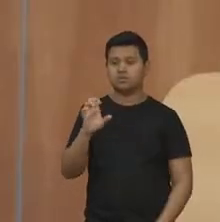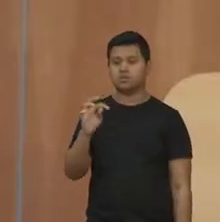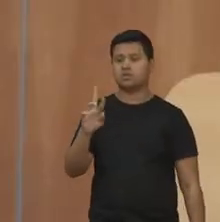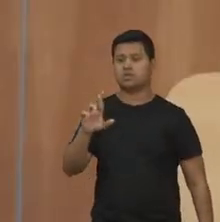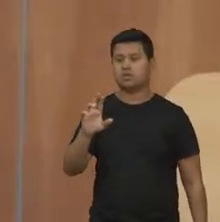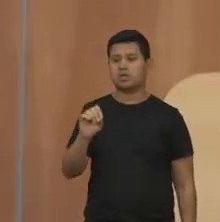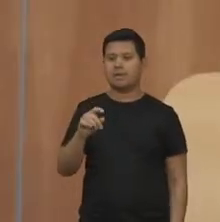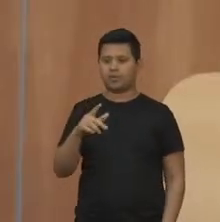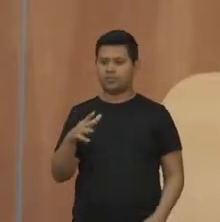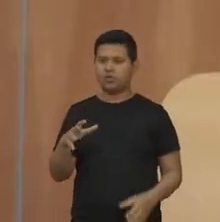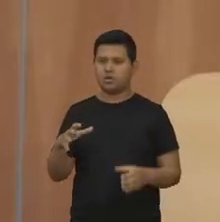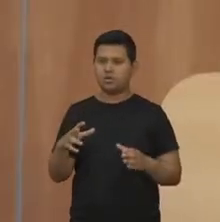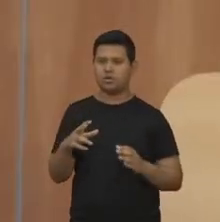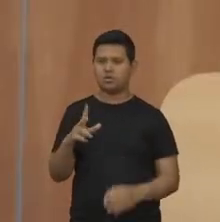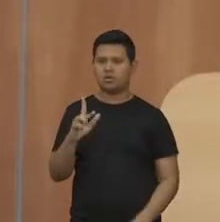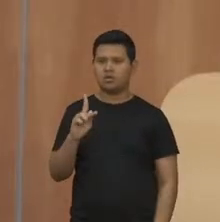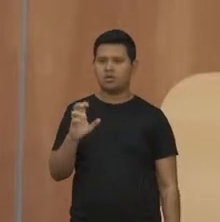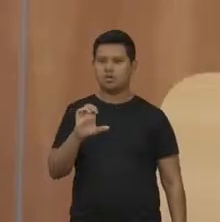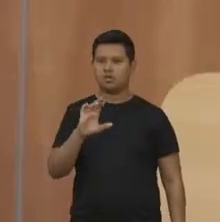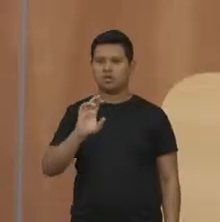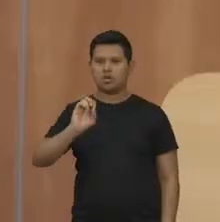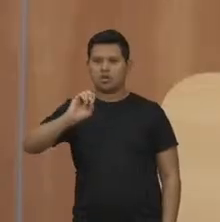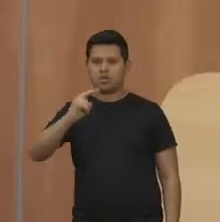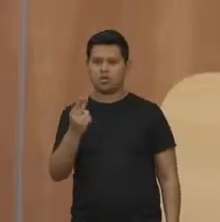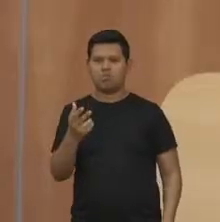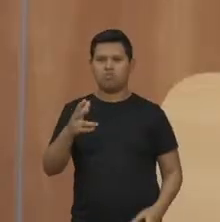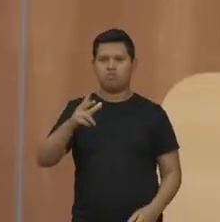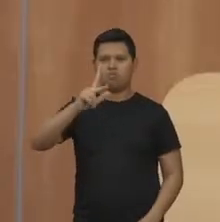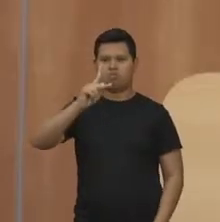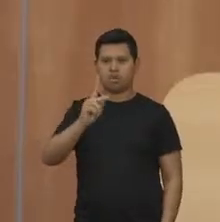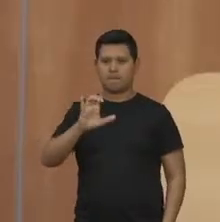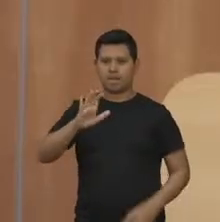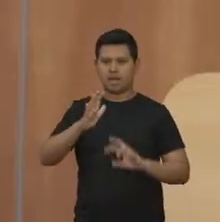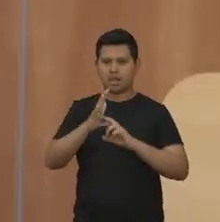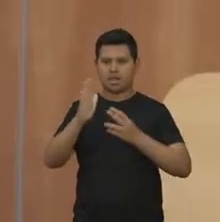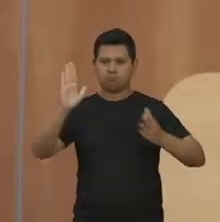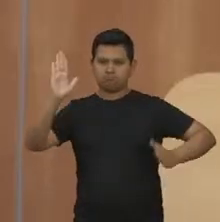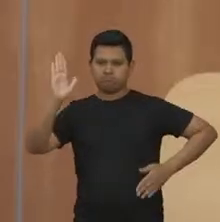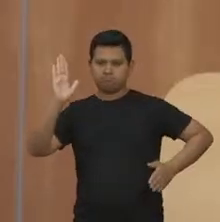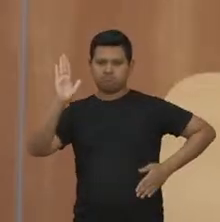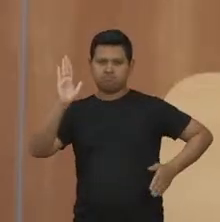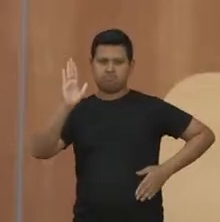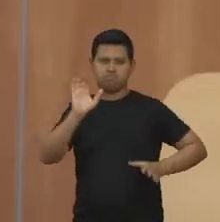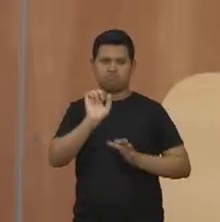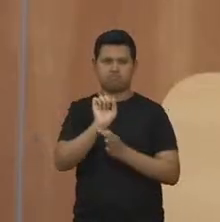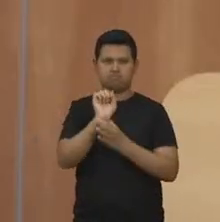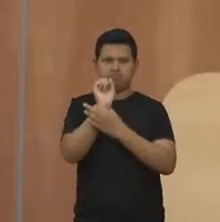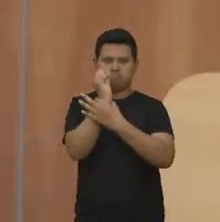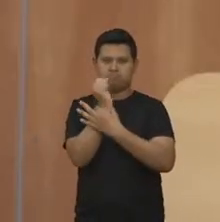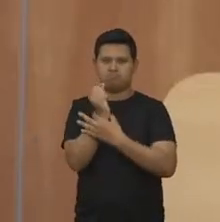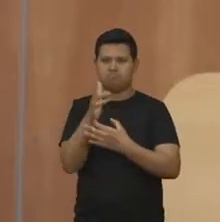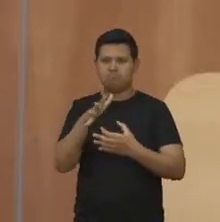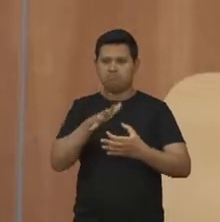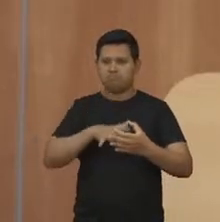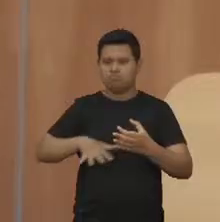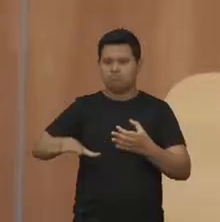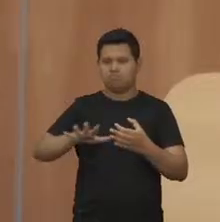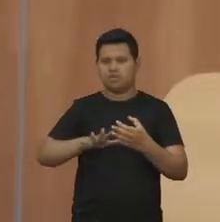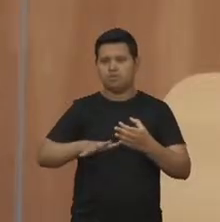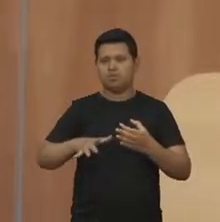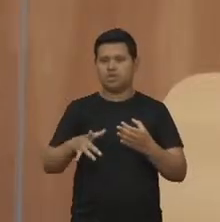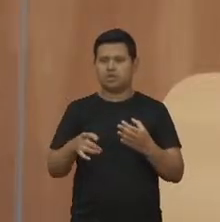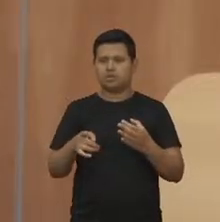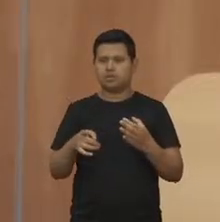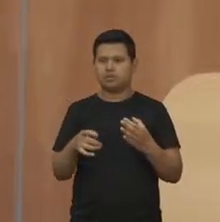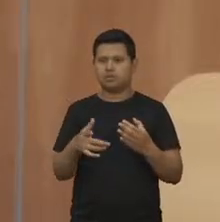da blindagem ou a PEC da bandidagem, que é a PEC que blinda, que torna os deputados e os senadores praticamente imunes à